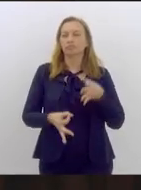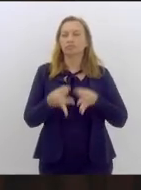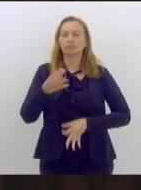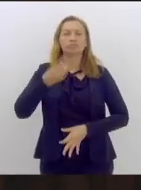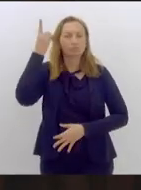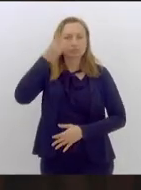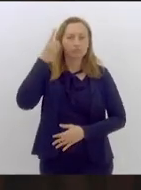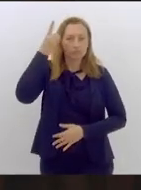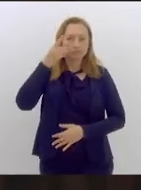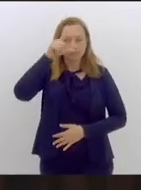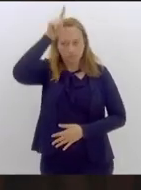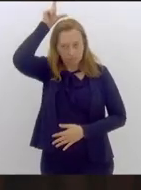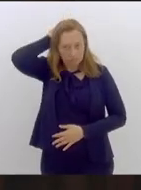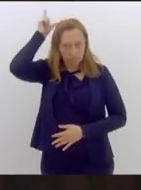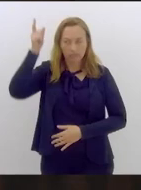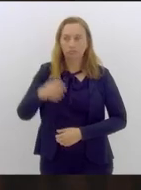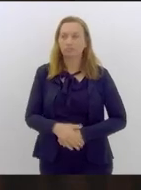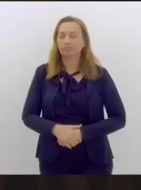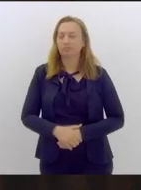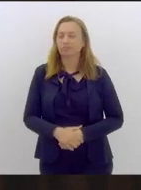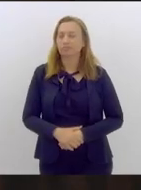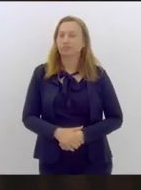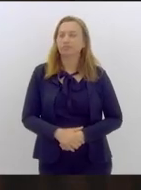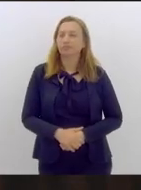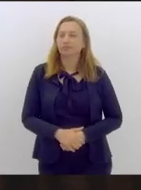Justiça, deputado Luiz Paulo.